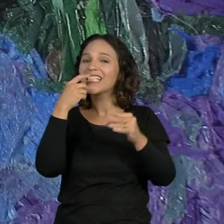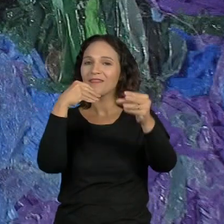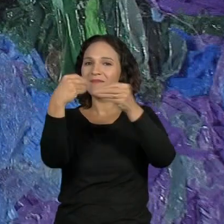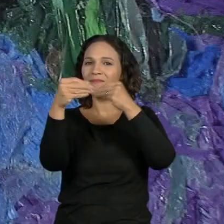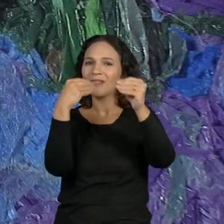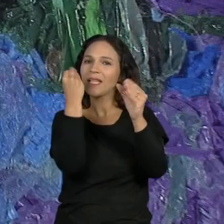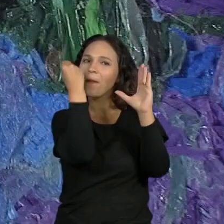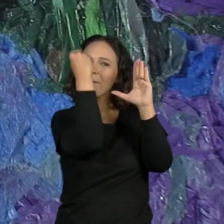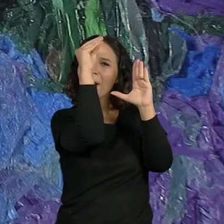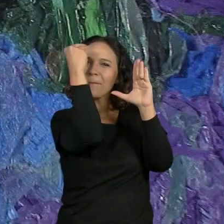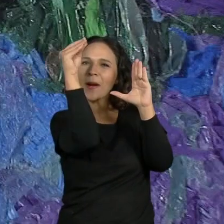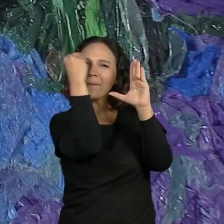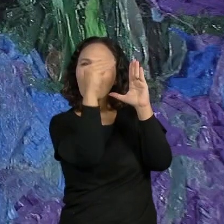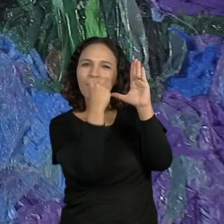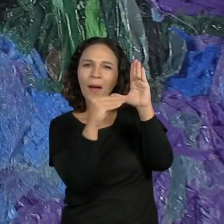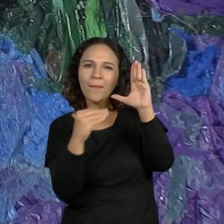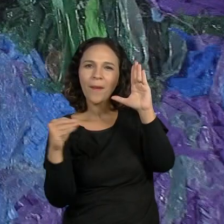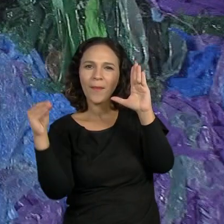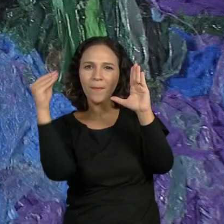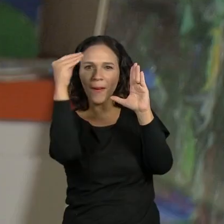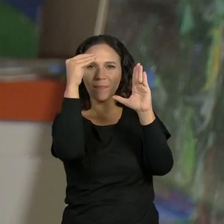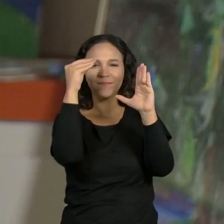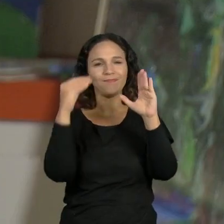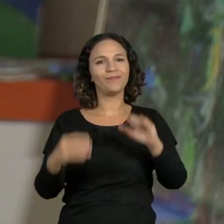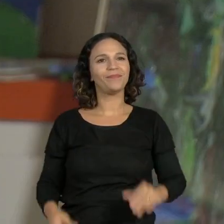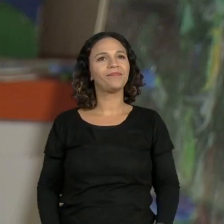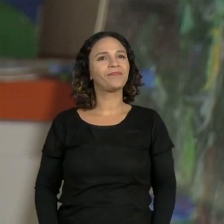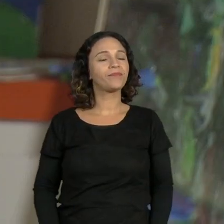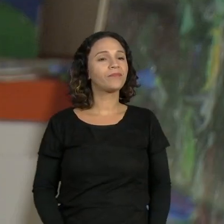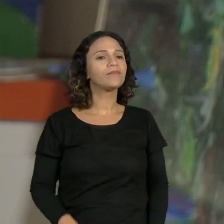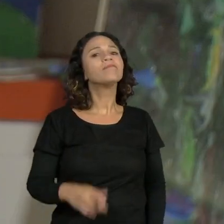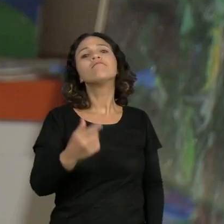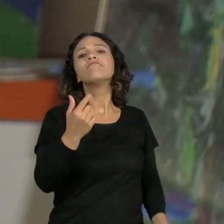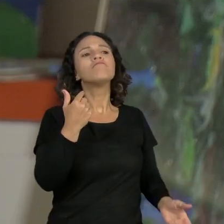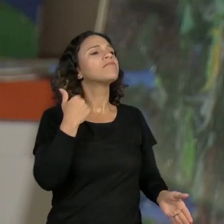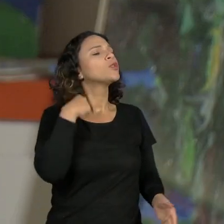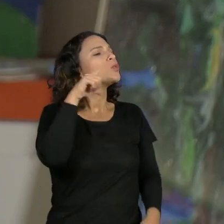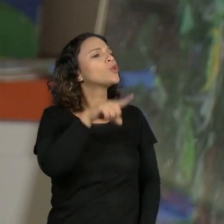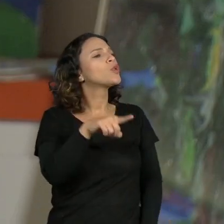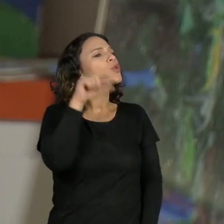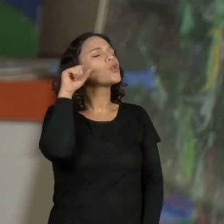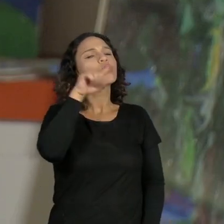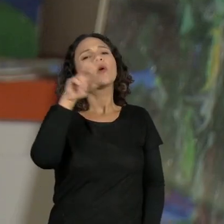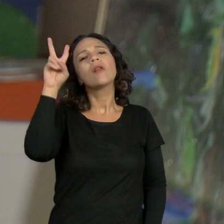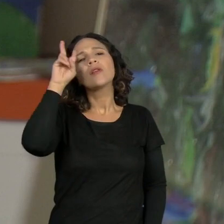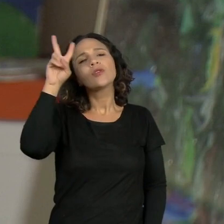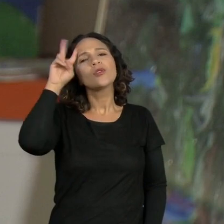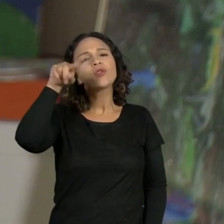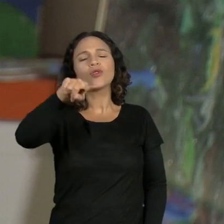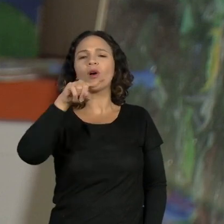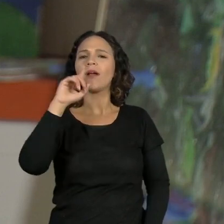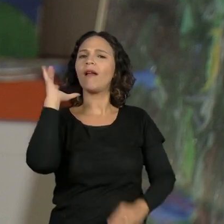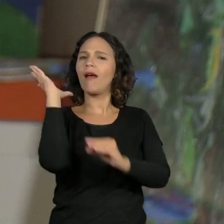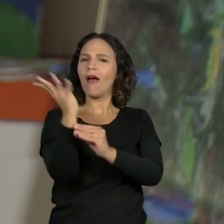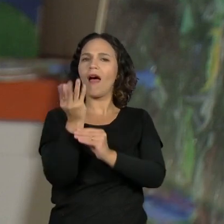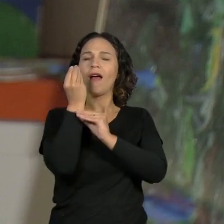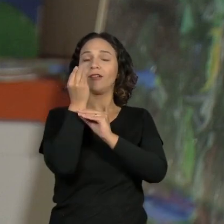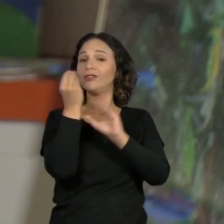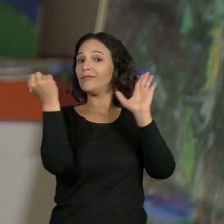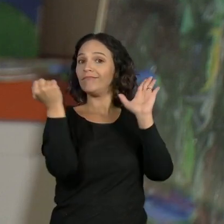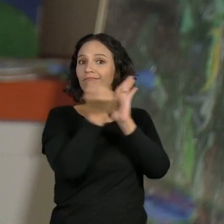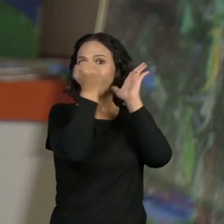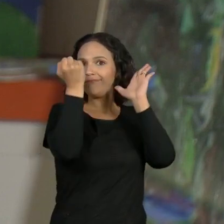os resíduos plásticos. Eu defino uma obra famosa da história da arte. Essa